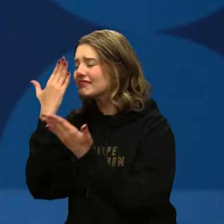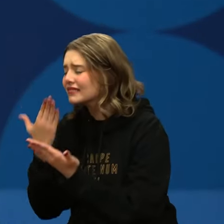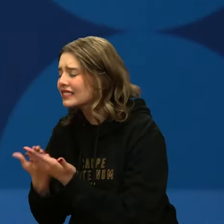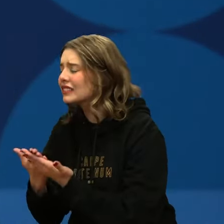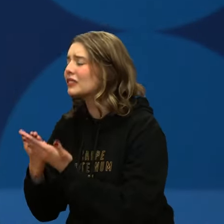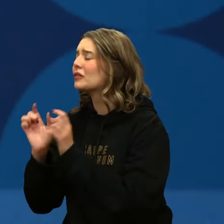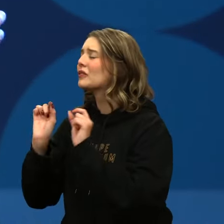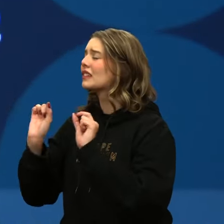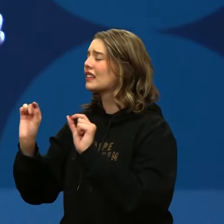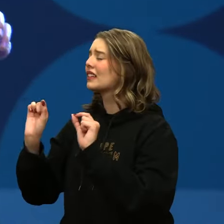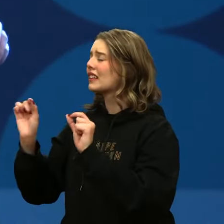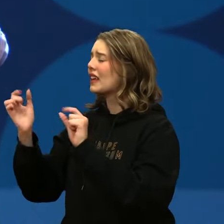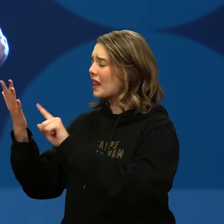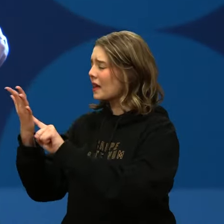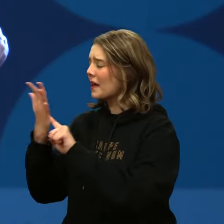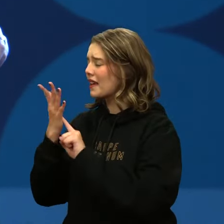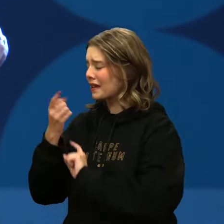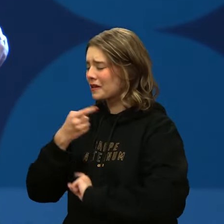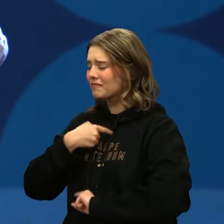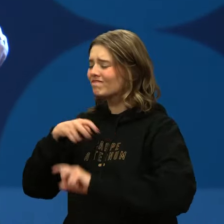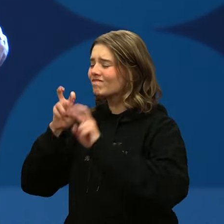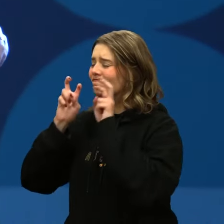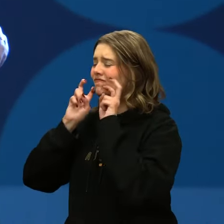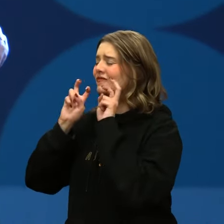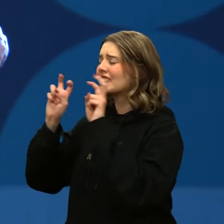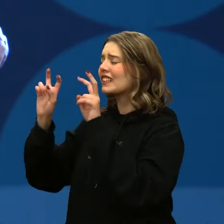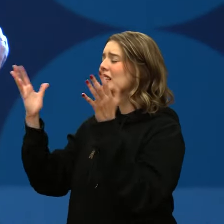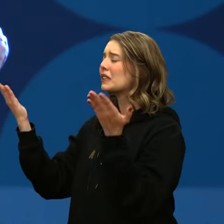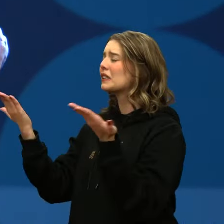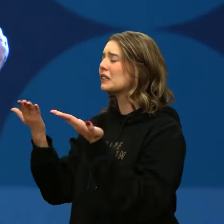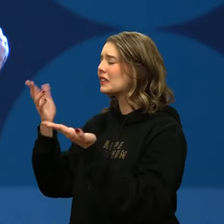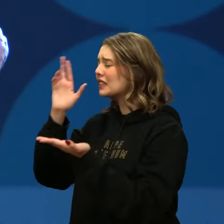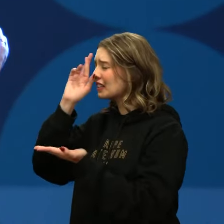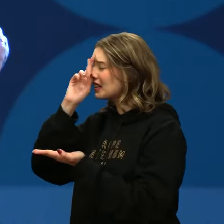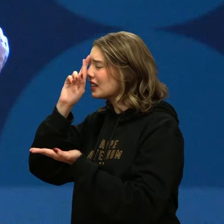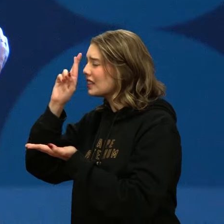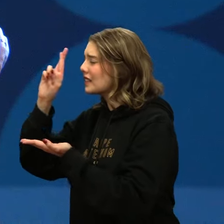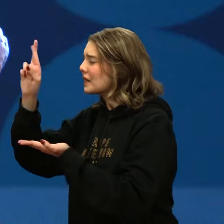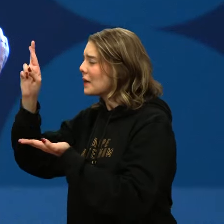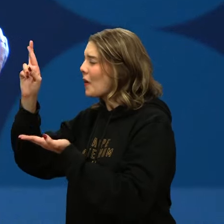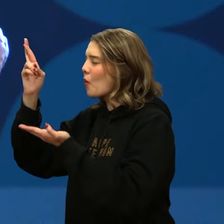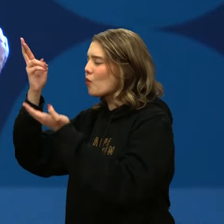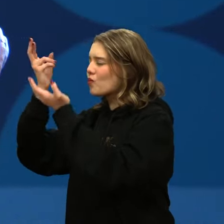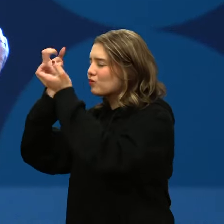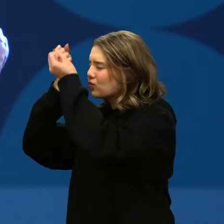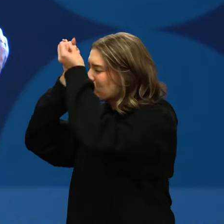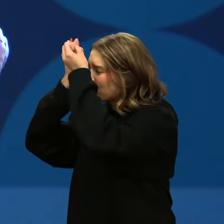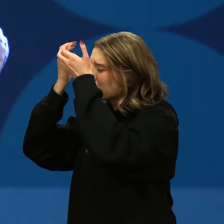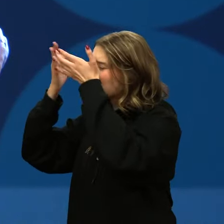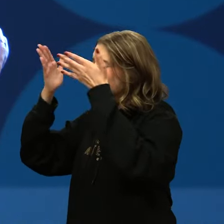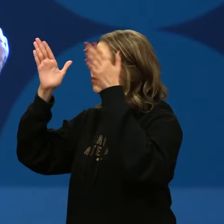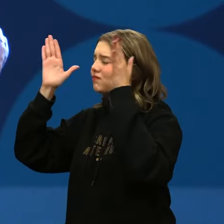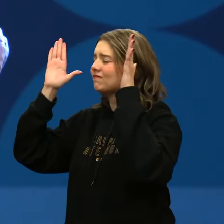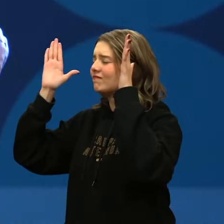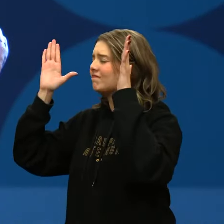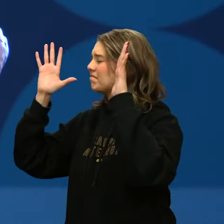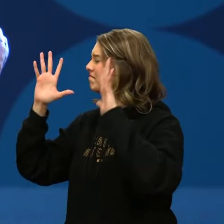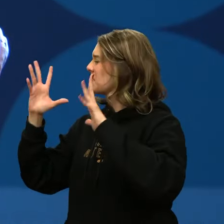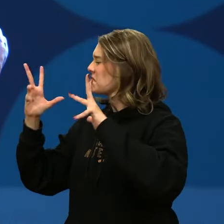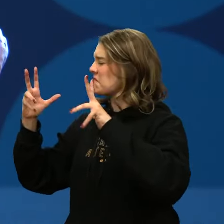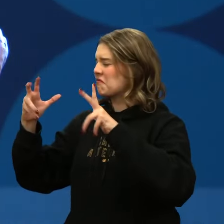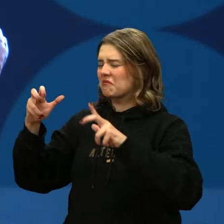Pai. Eu rogo a ti, Senhor Deus, que nesse instante o Senhor esteja abrindo os nossos ouvidos. Senhor, toda ação